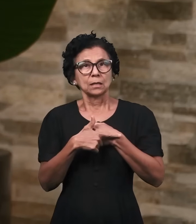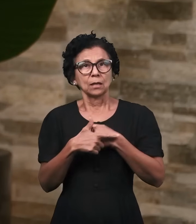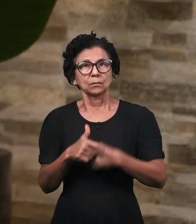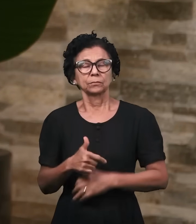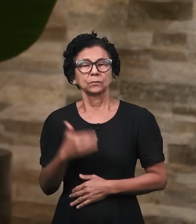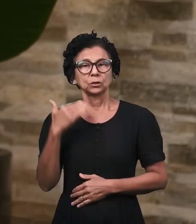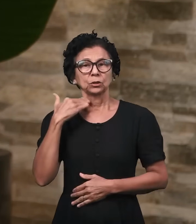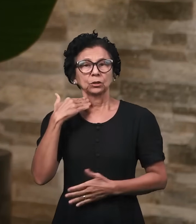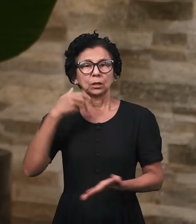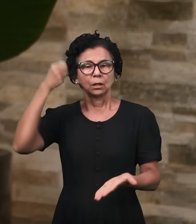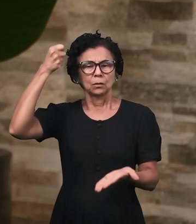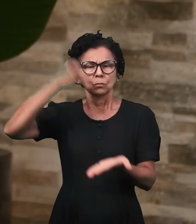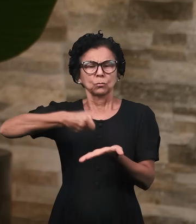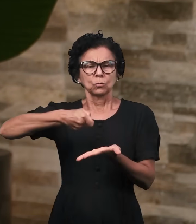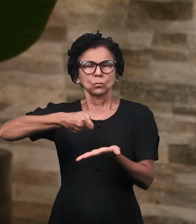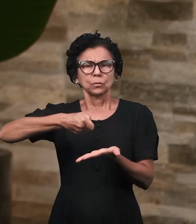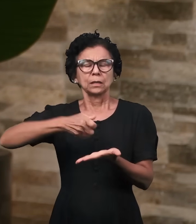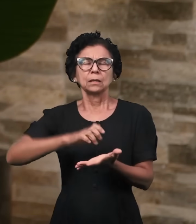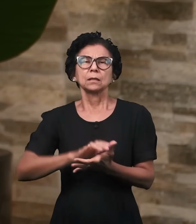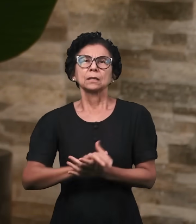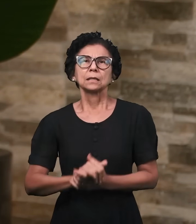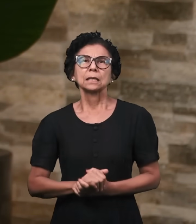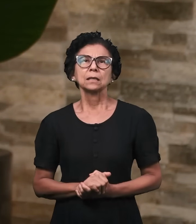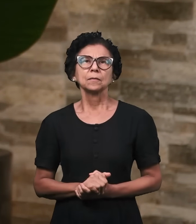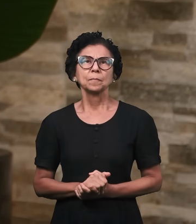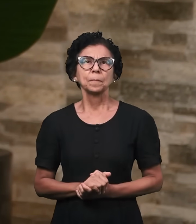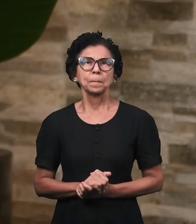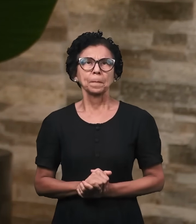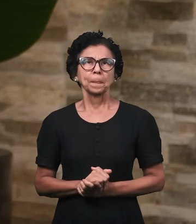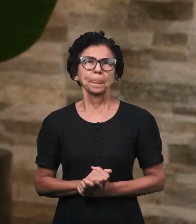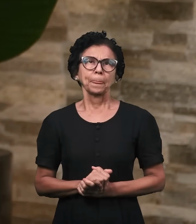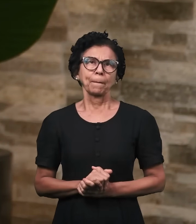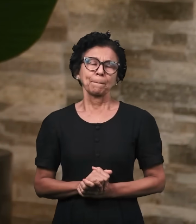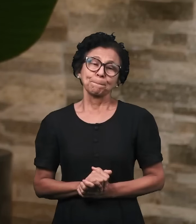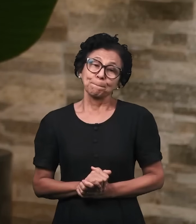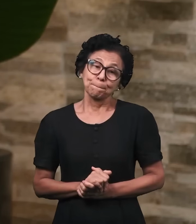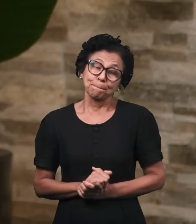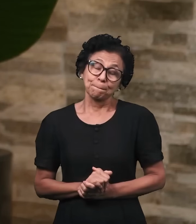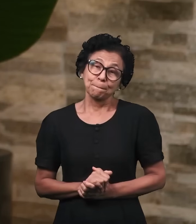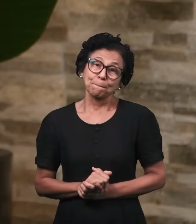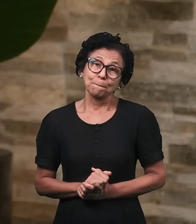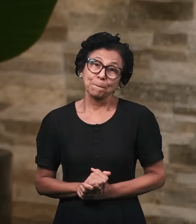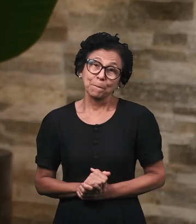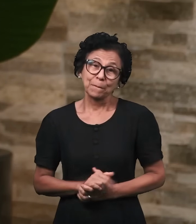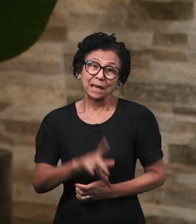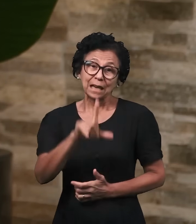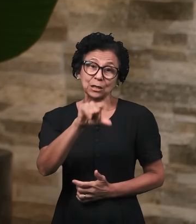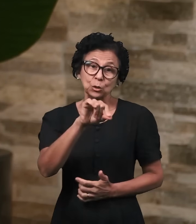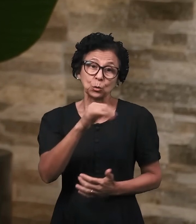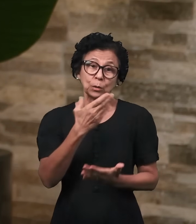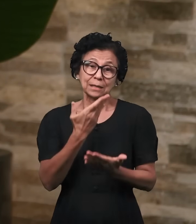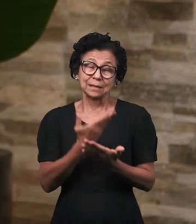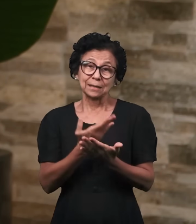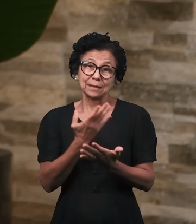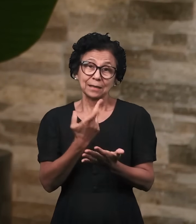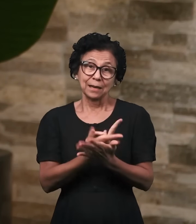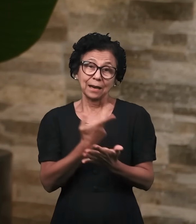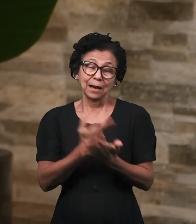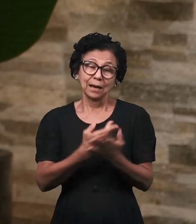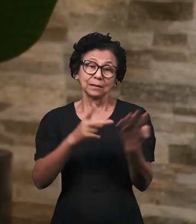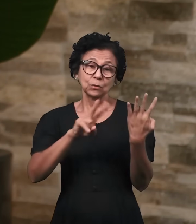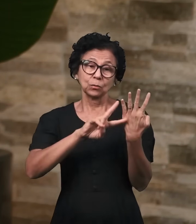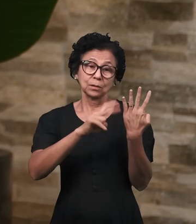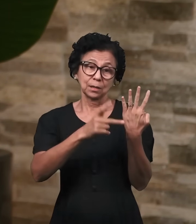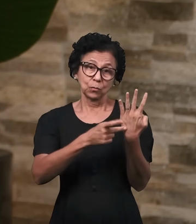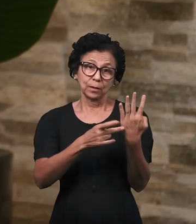enxergar muito de perto o resultado de más escolhas. O capítulo 1